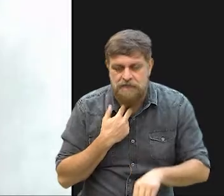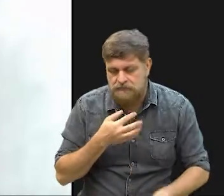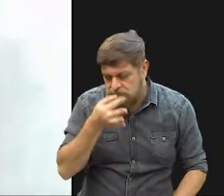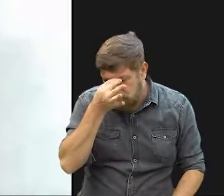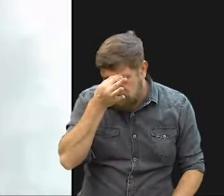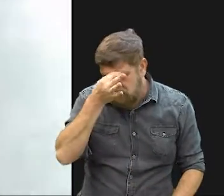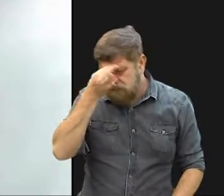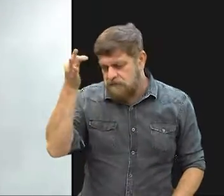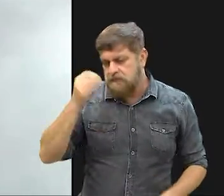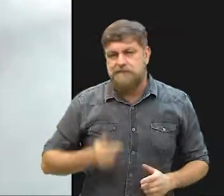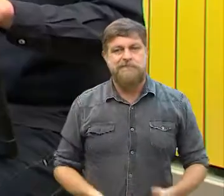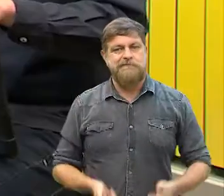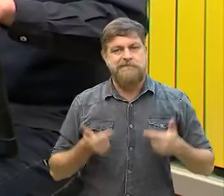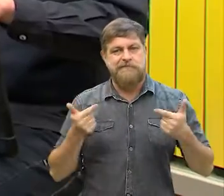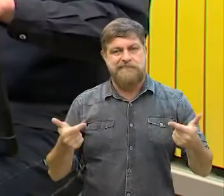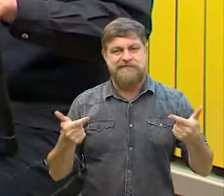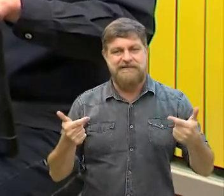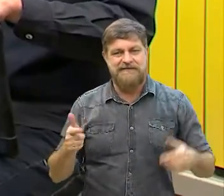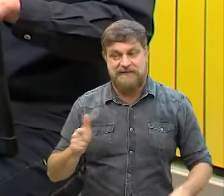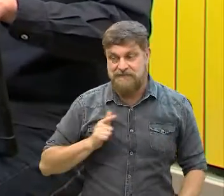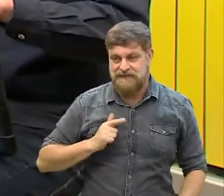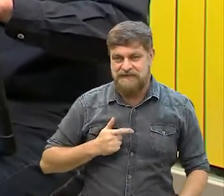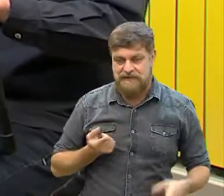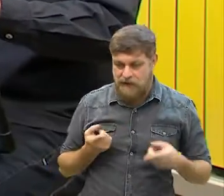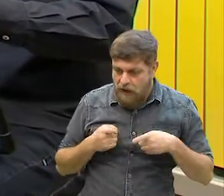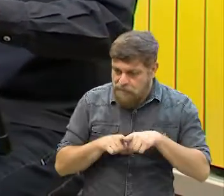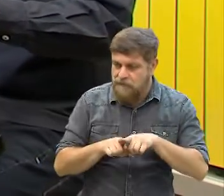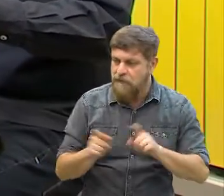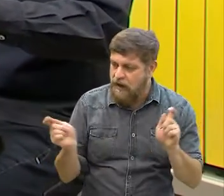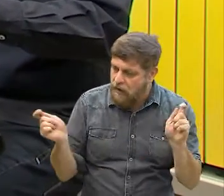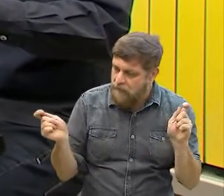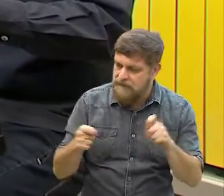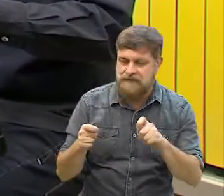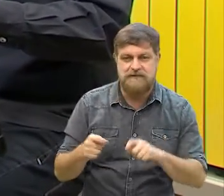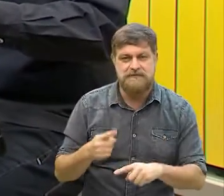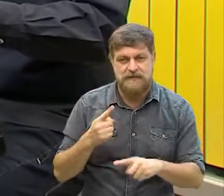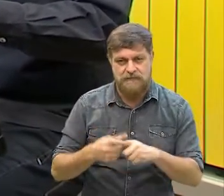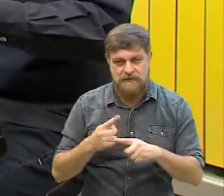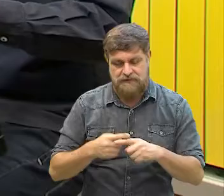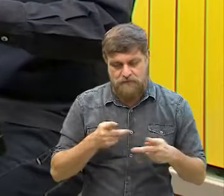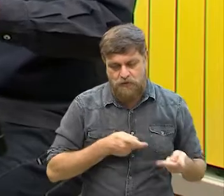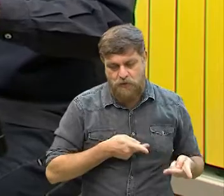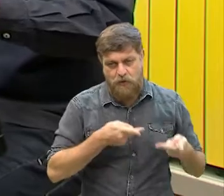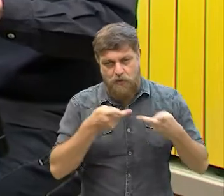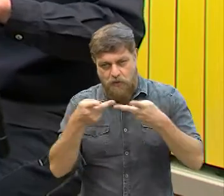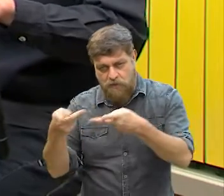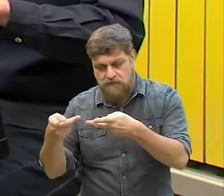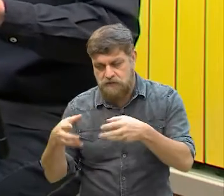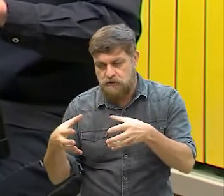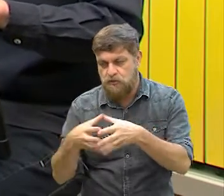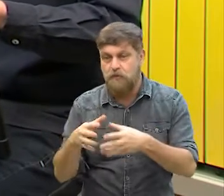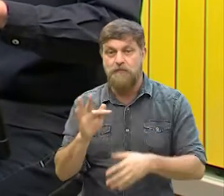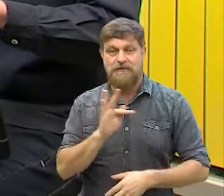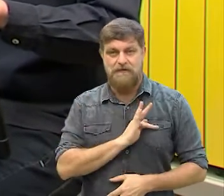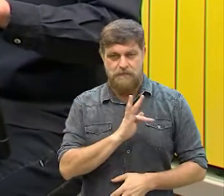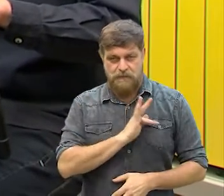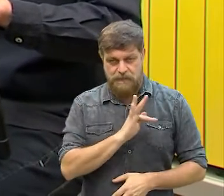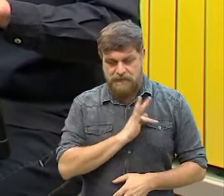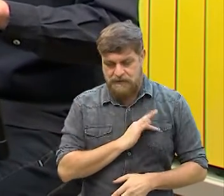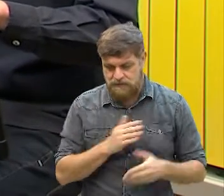muito sortuda, muito sortuda. É sorte, mas é aliada à sua competência, por isso que veio este convite da comissão